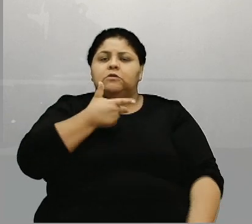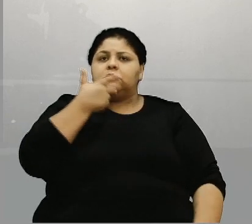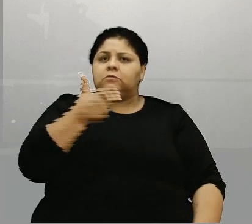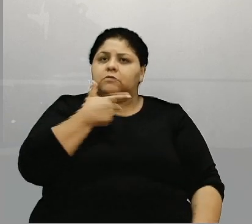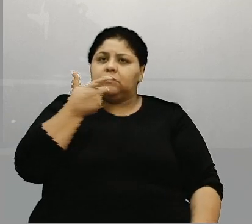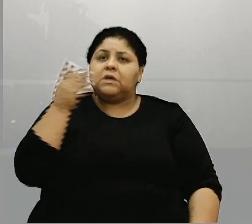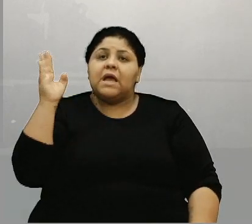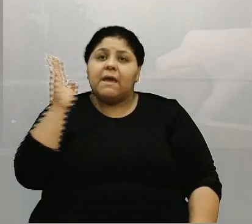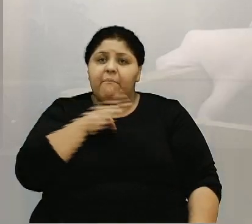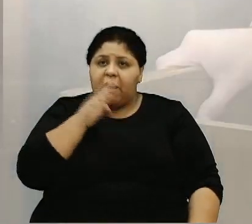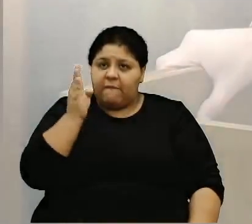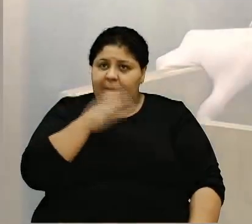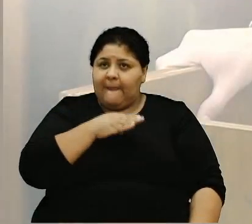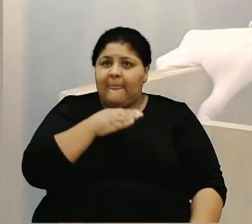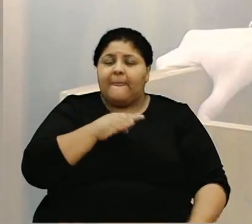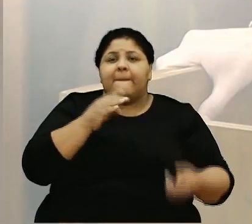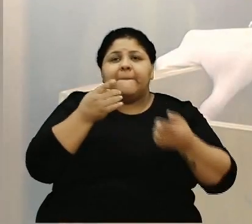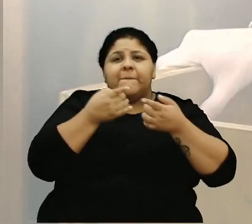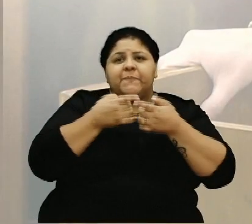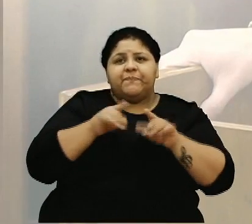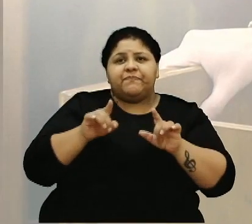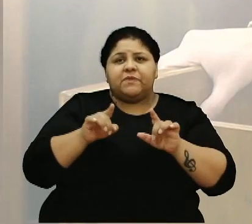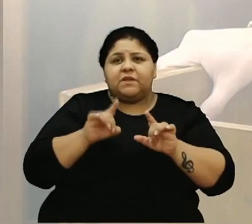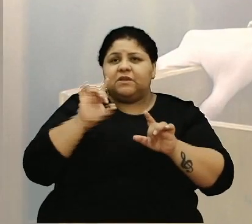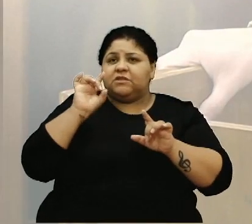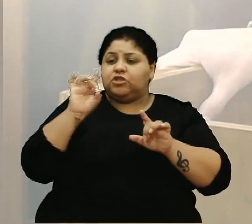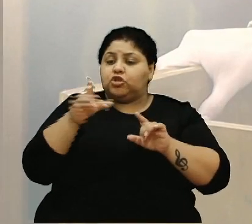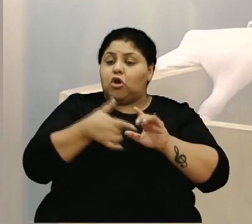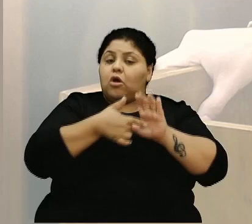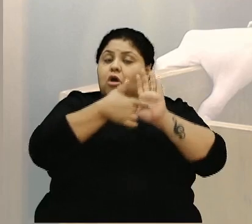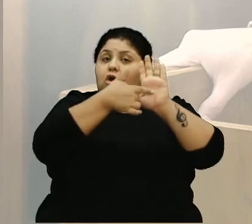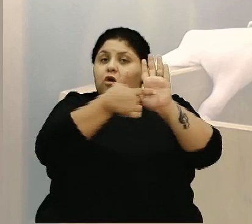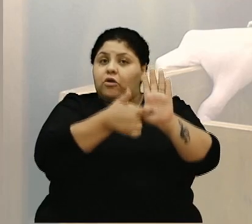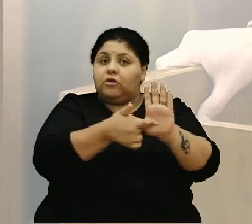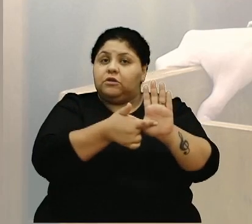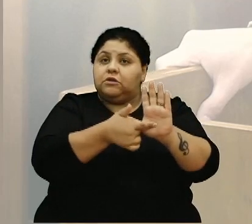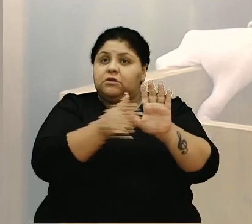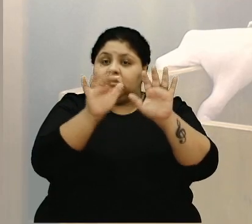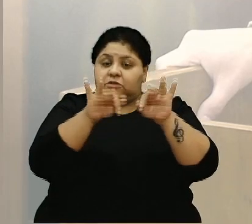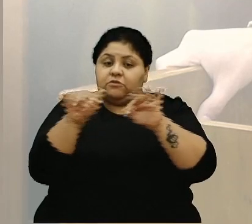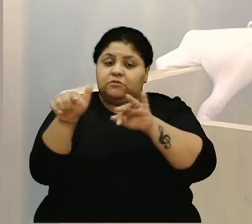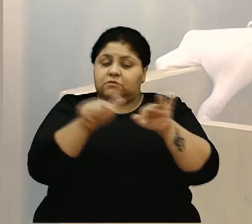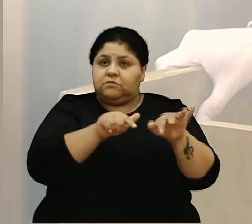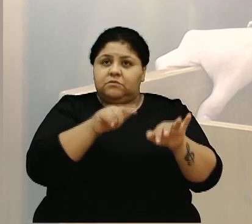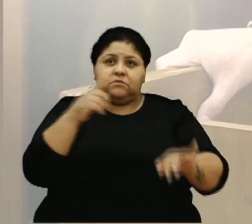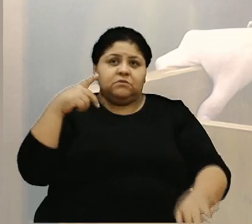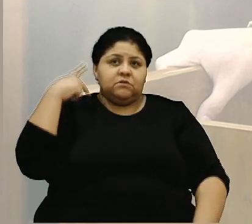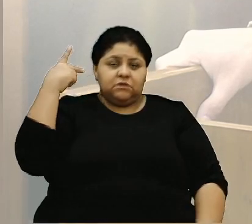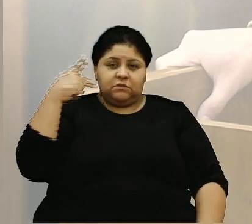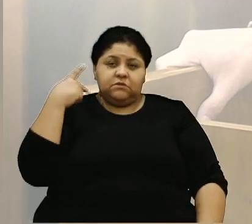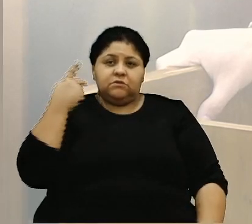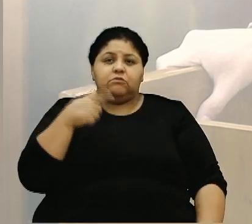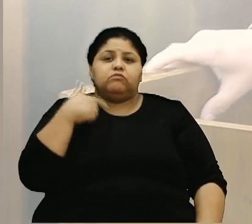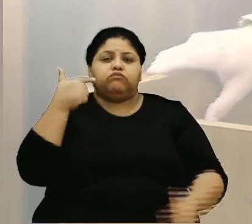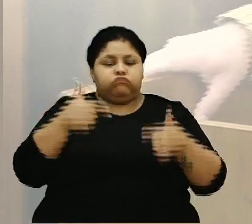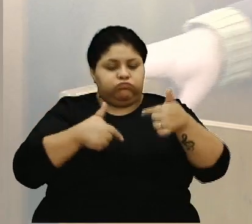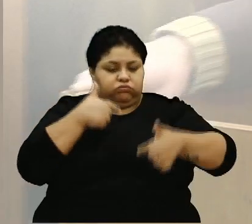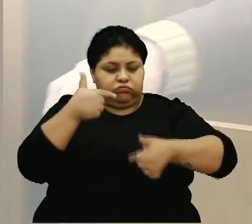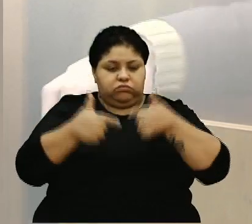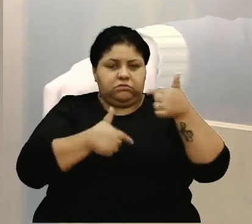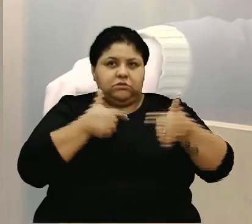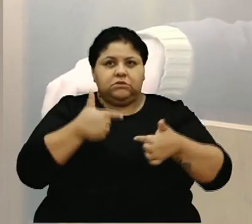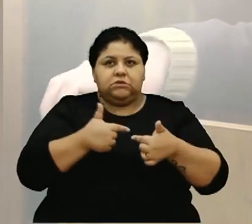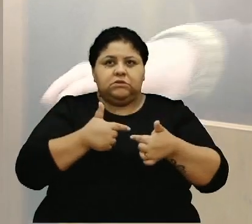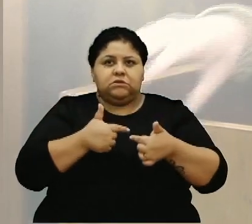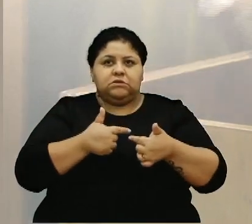é breve, mas é apenas mostrar aí que neste final de semana o vereador teve ativa, presente